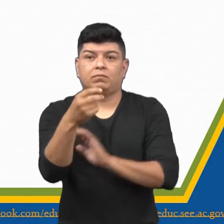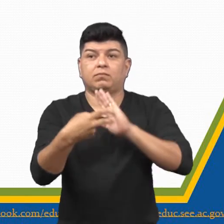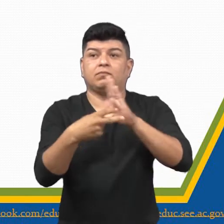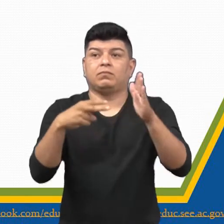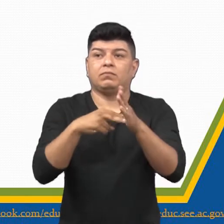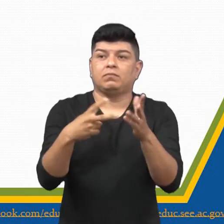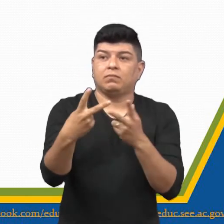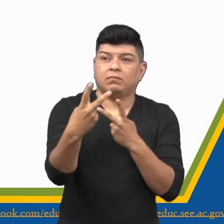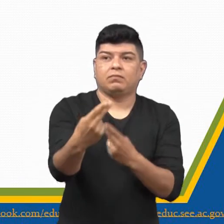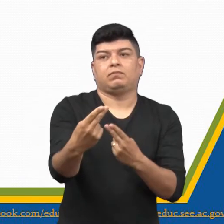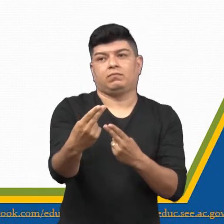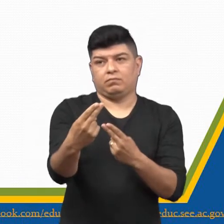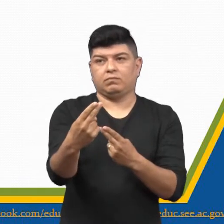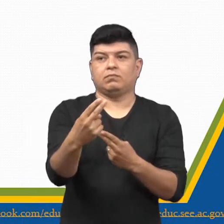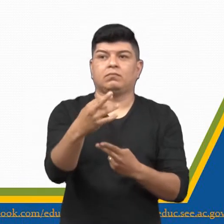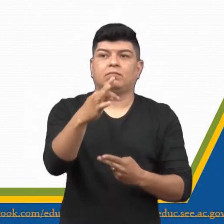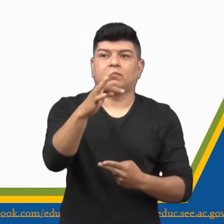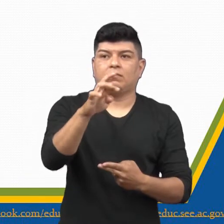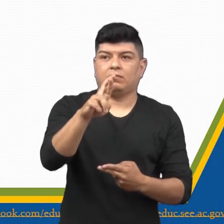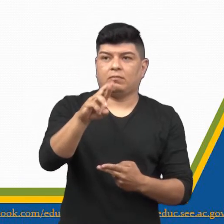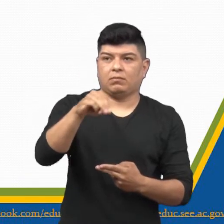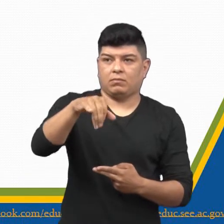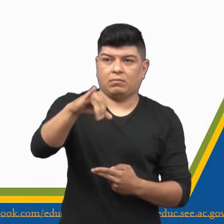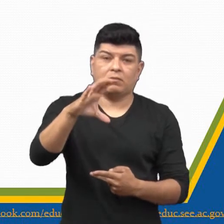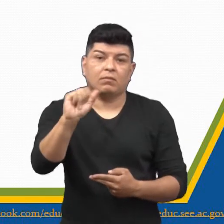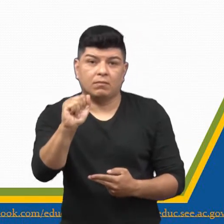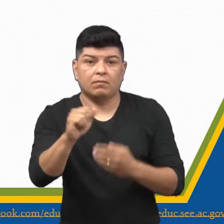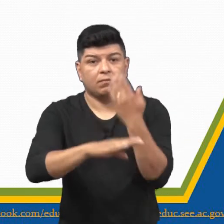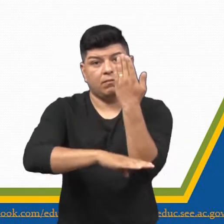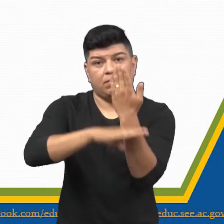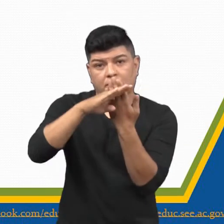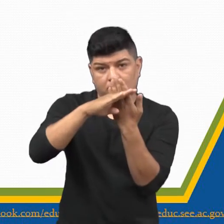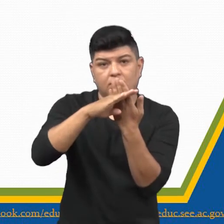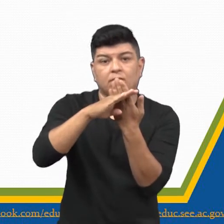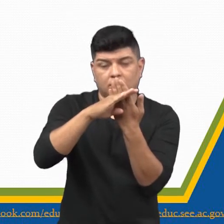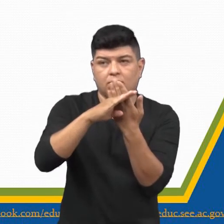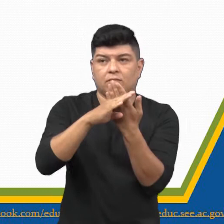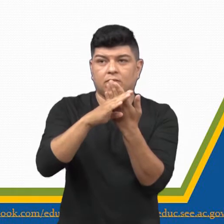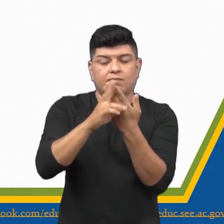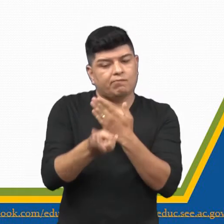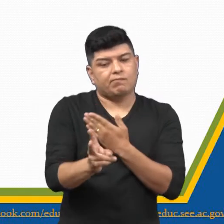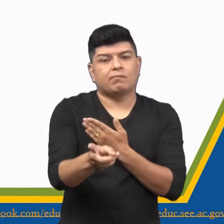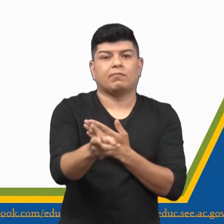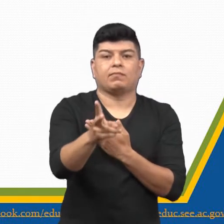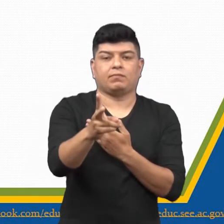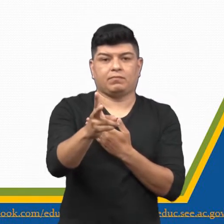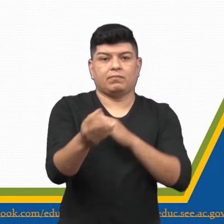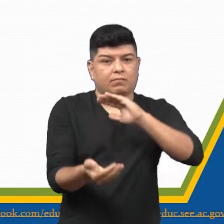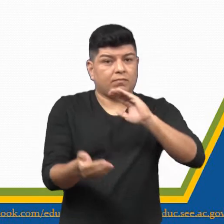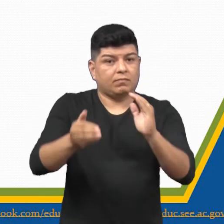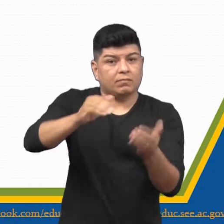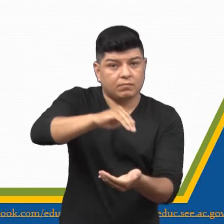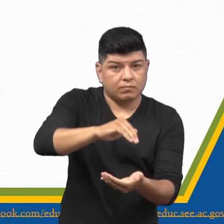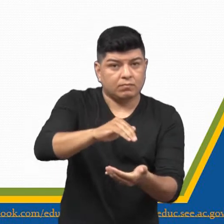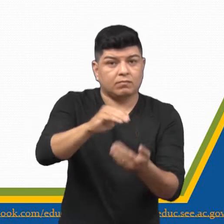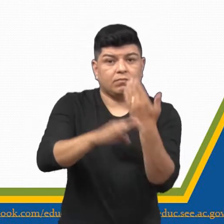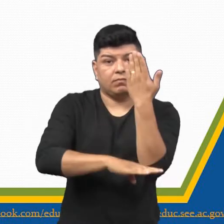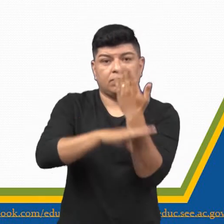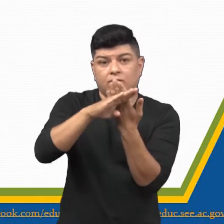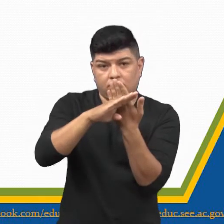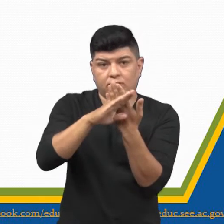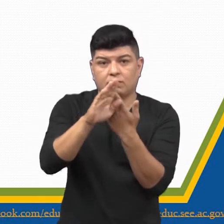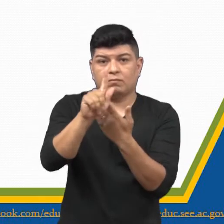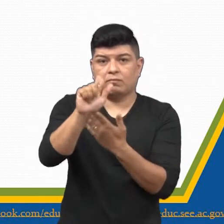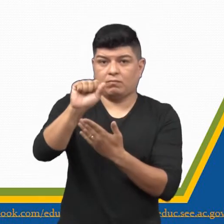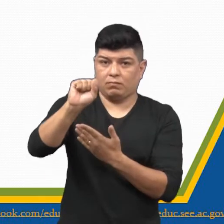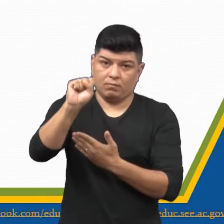à temperatura. Então aqui nesse caso a temperatura ela vai ser constante. É a transformação na qual a temperatura do gás